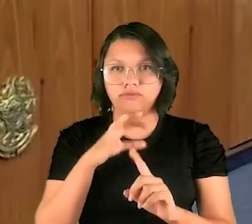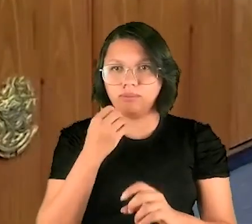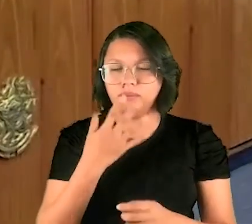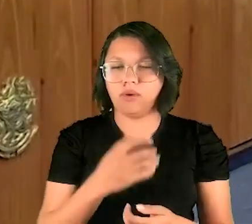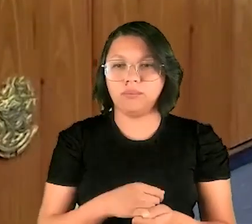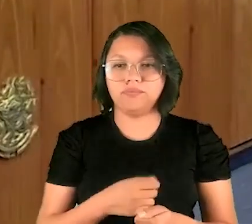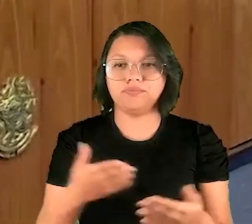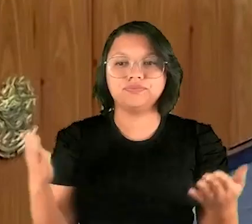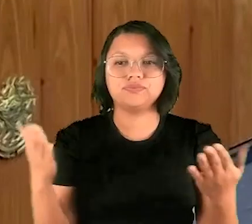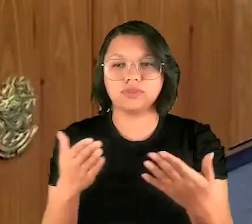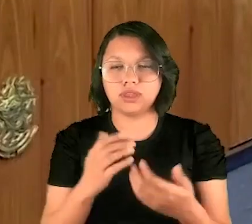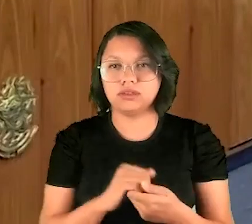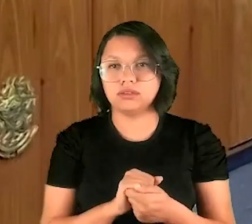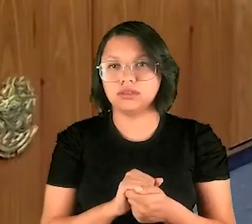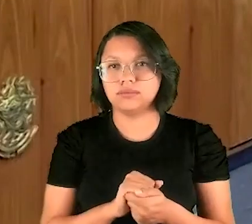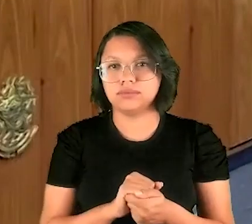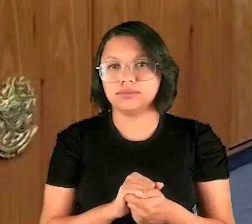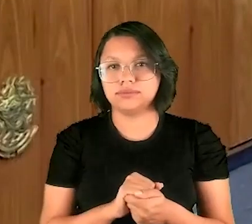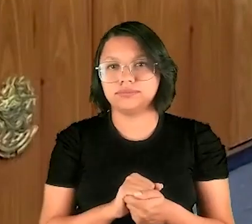Esse deve ser